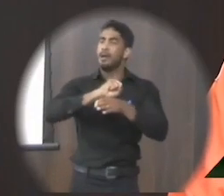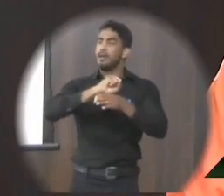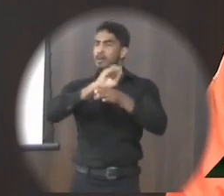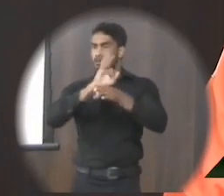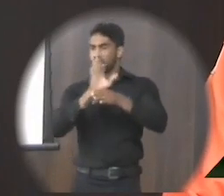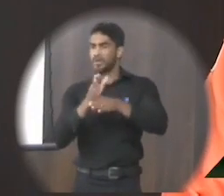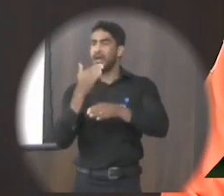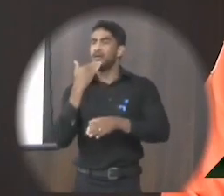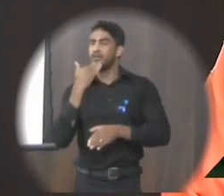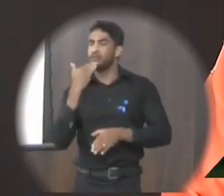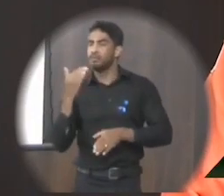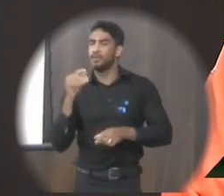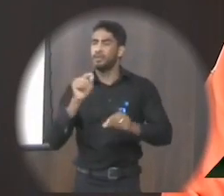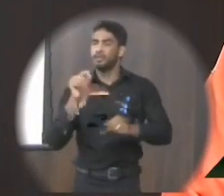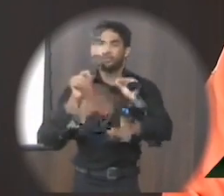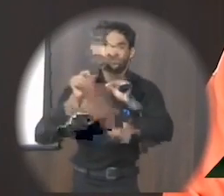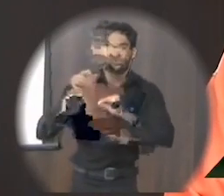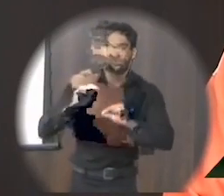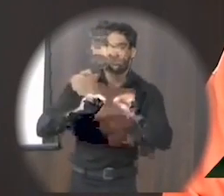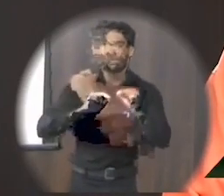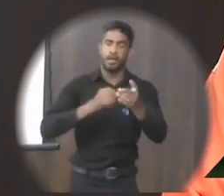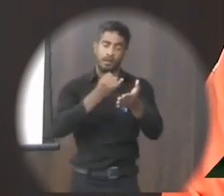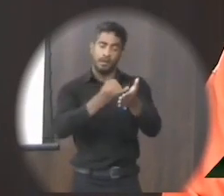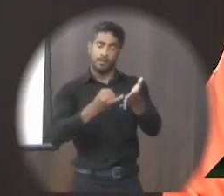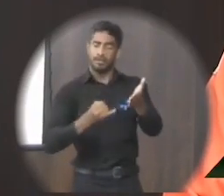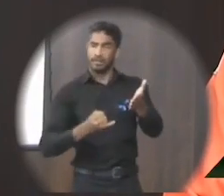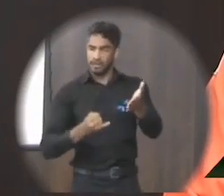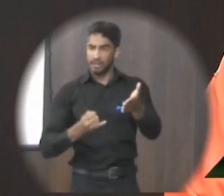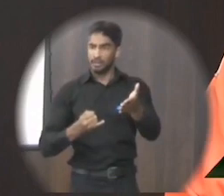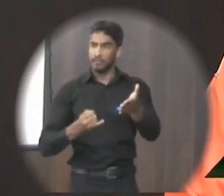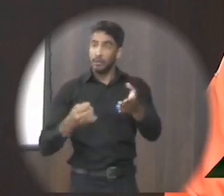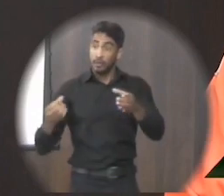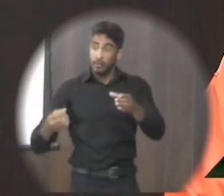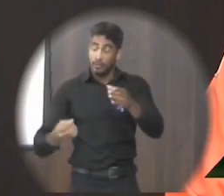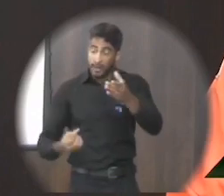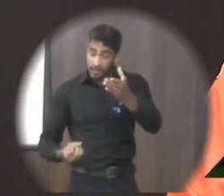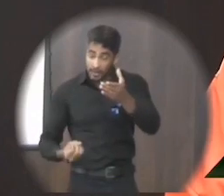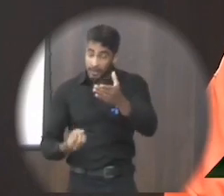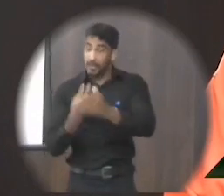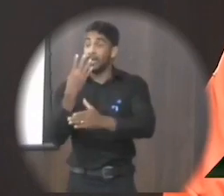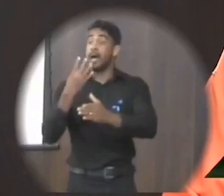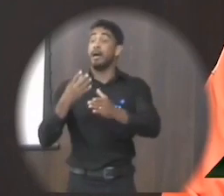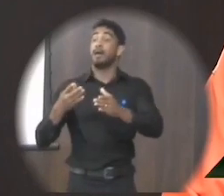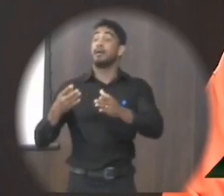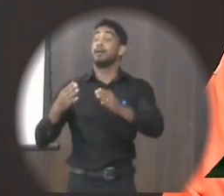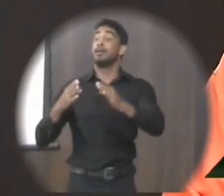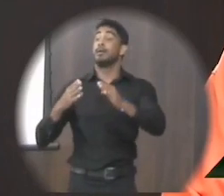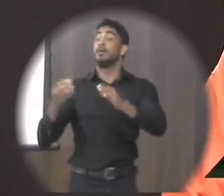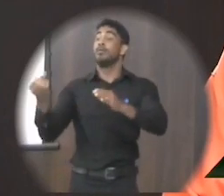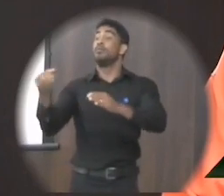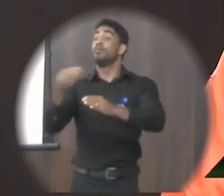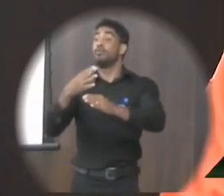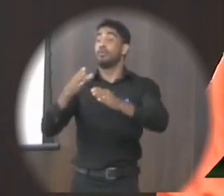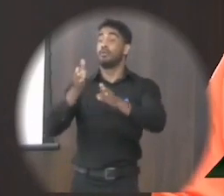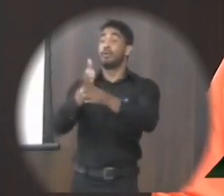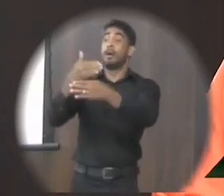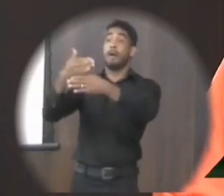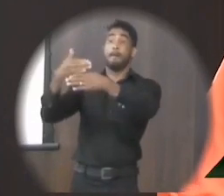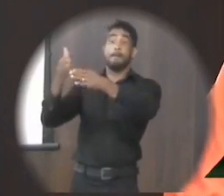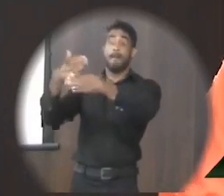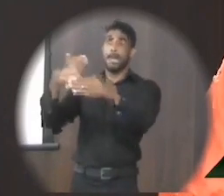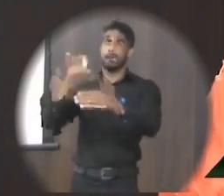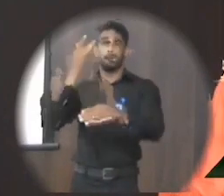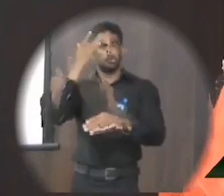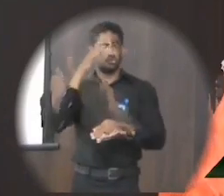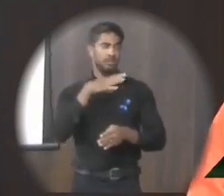licitação para a construção do nosso novo prédio. Não sei se é de conhecimento de todos, se é de